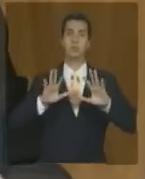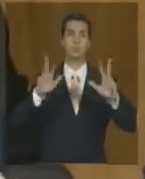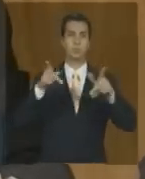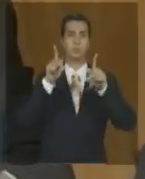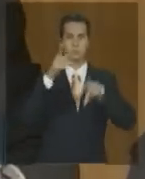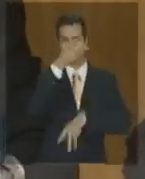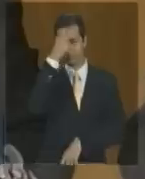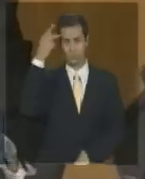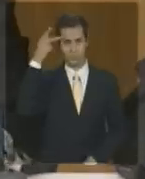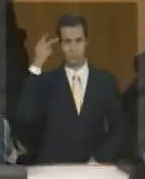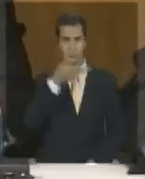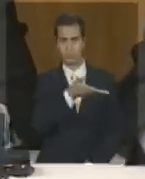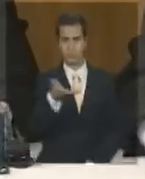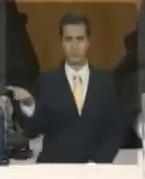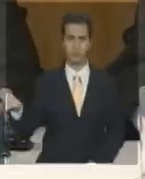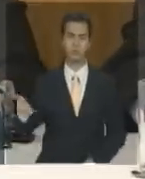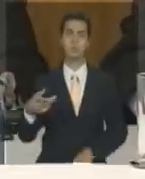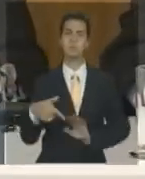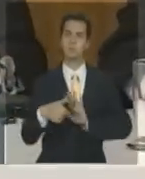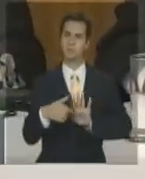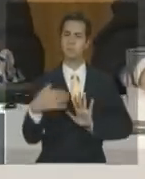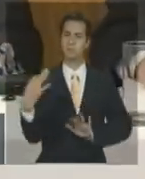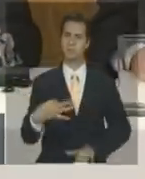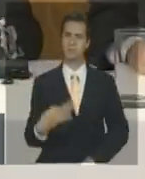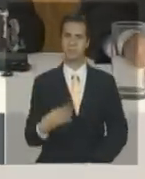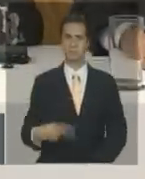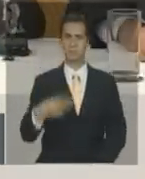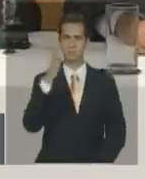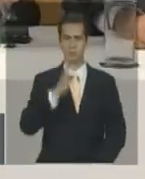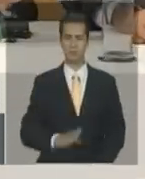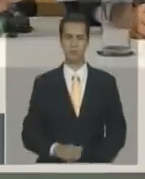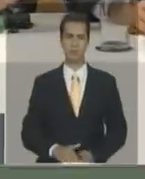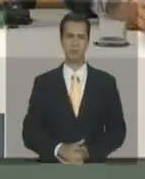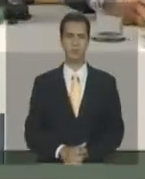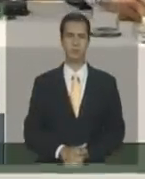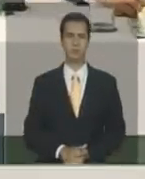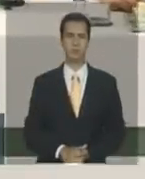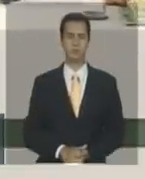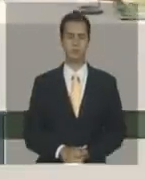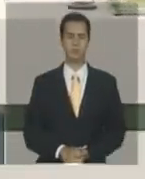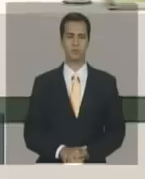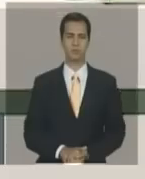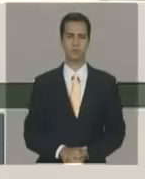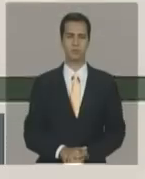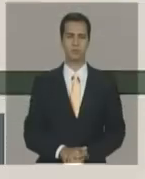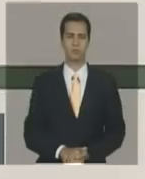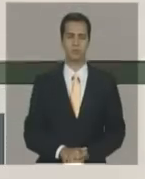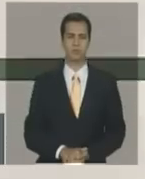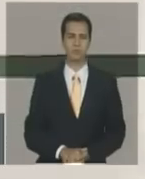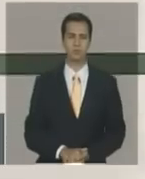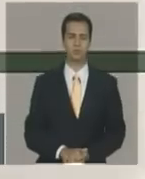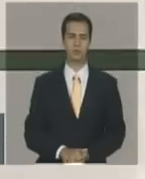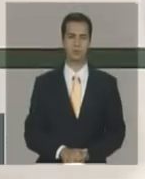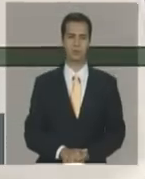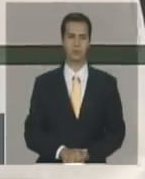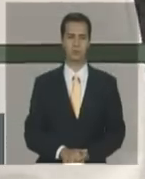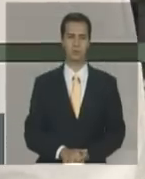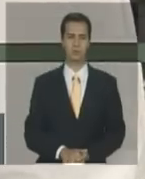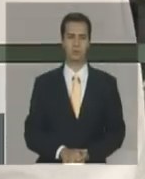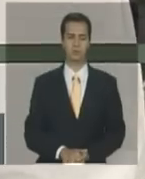mas disponível às pessoas. Isso é um ótimo exemplo no Brasil. Ok, nós agradecemos a... Só um comentário rápido. Só um momento,